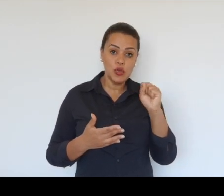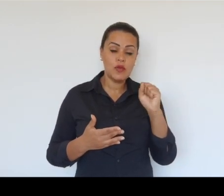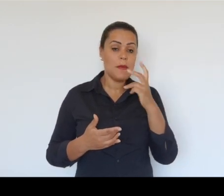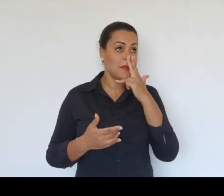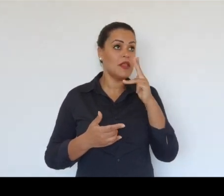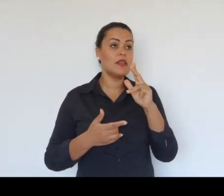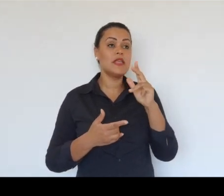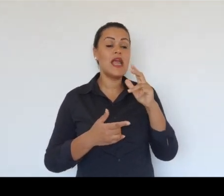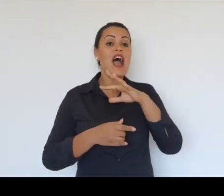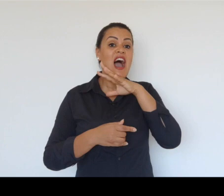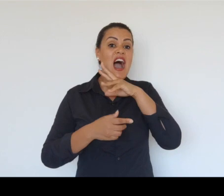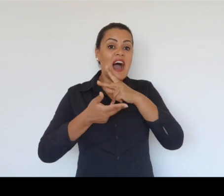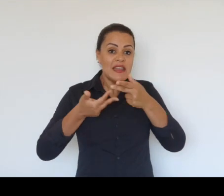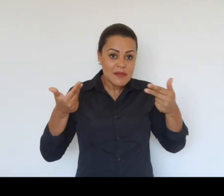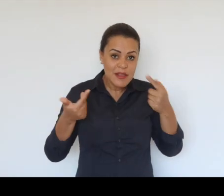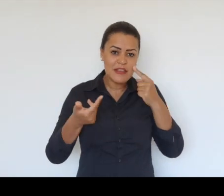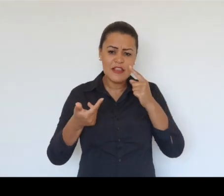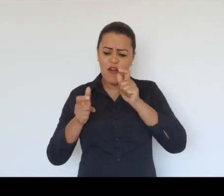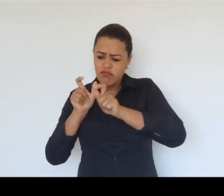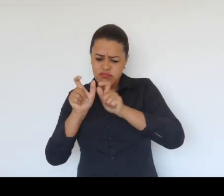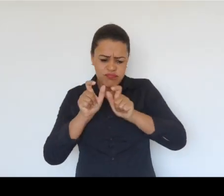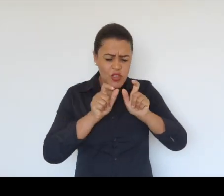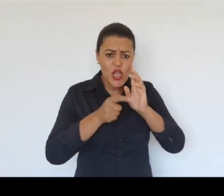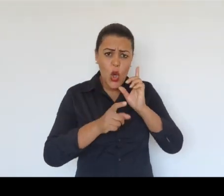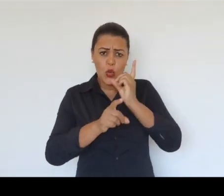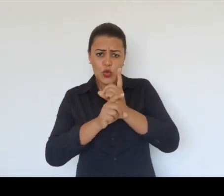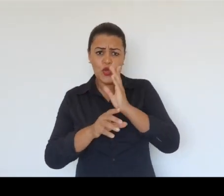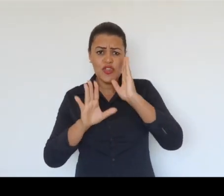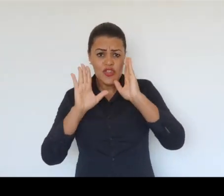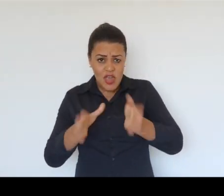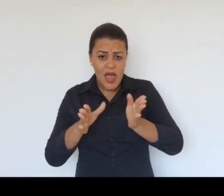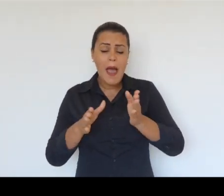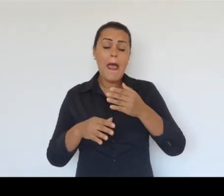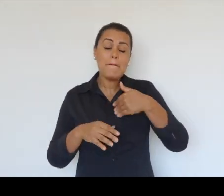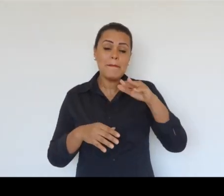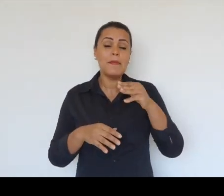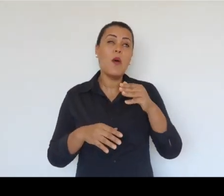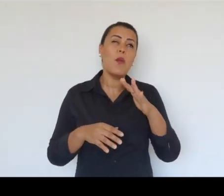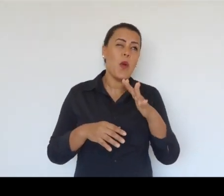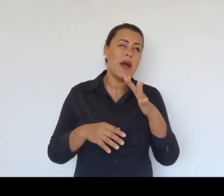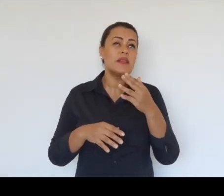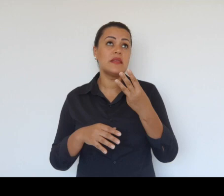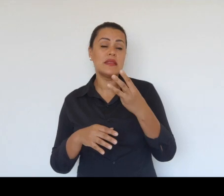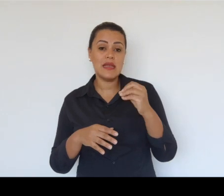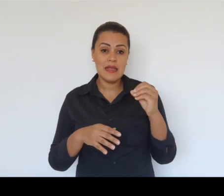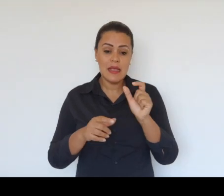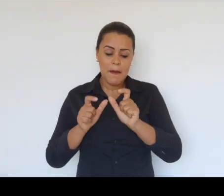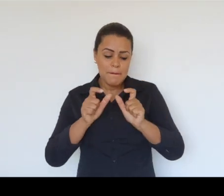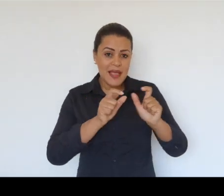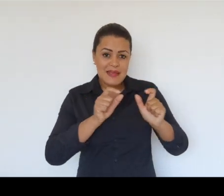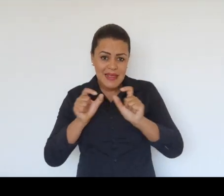gente fazer um inventário dos zoólitos que foram encontrados até hoje, são um pouco mais de 300 peças, né? Dentre essas